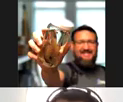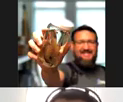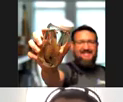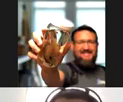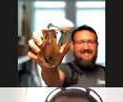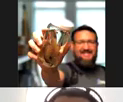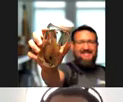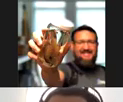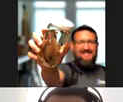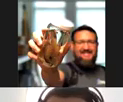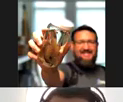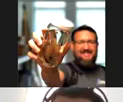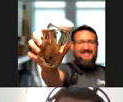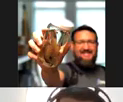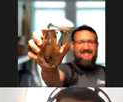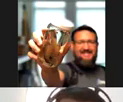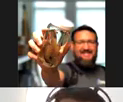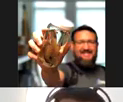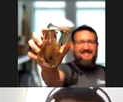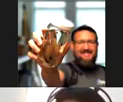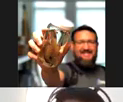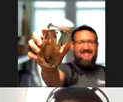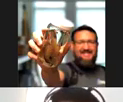o padrão da predição disso.